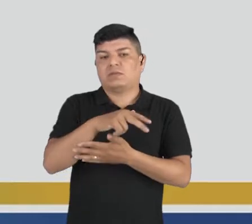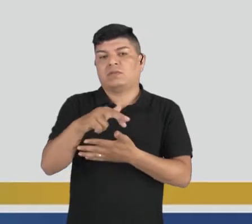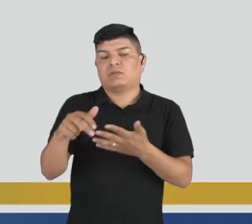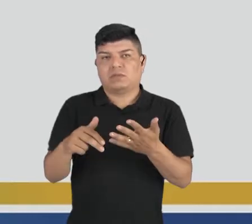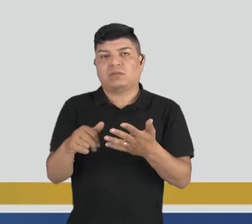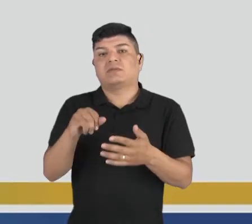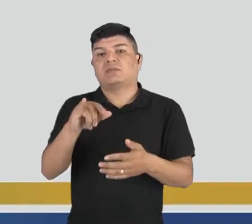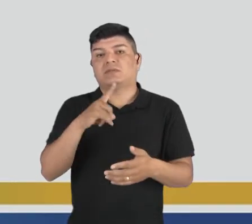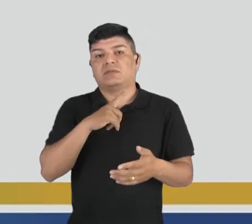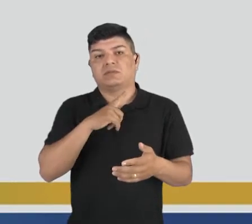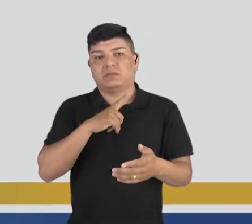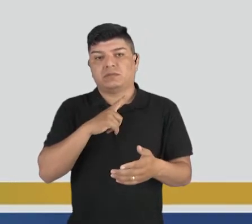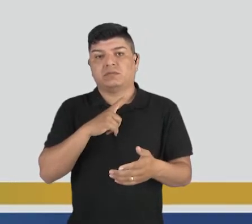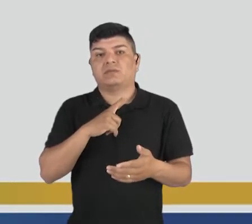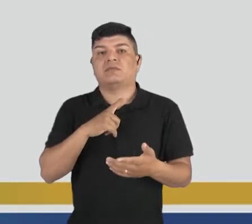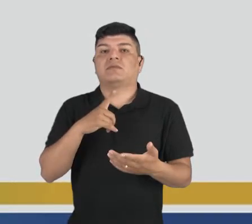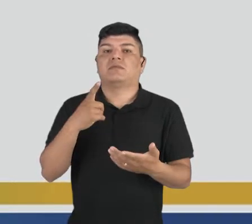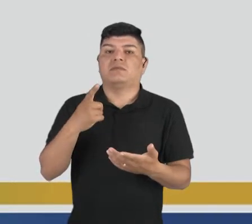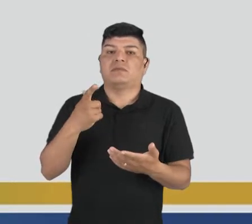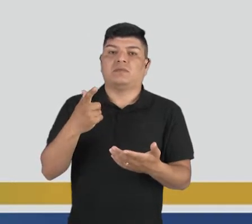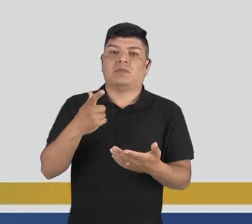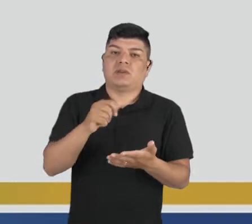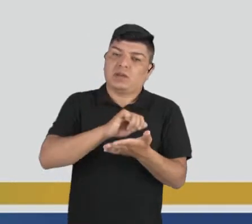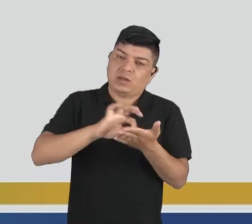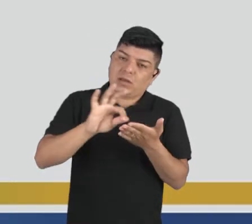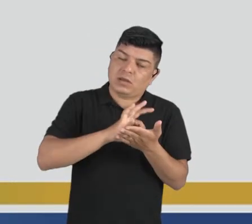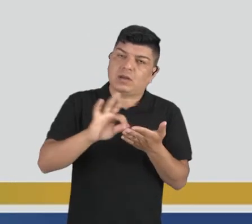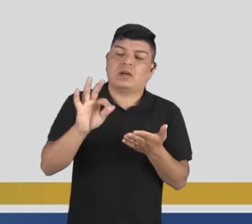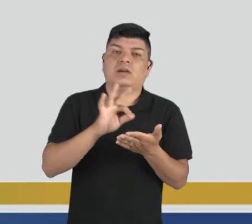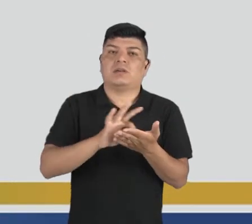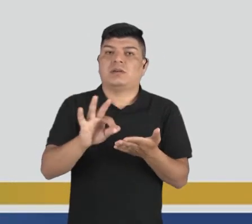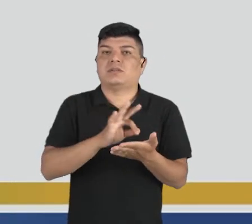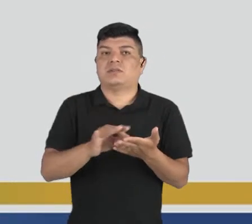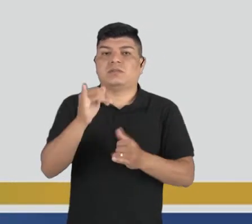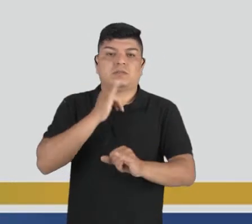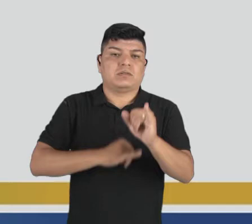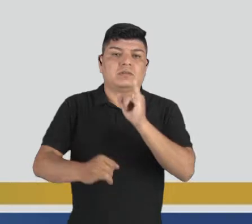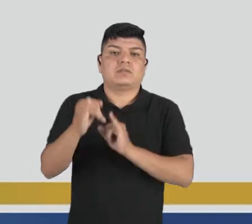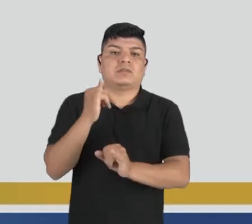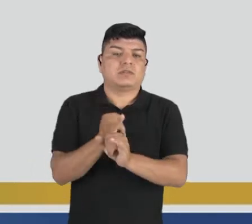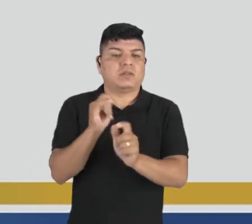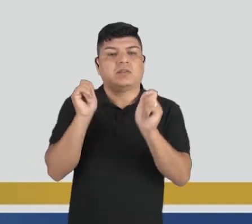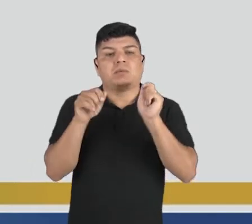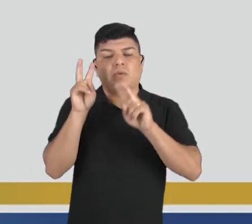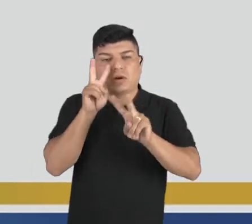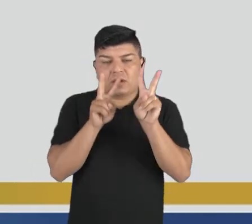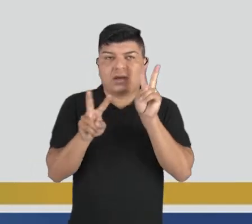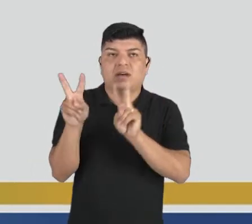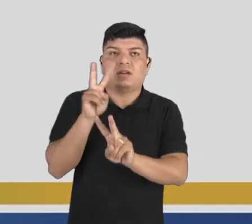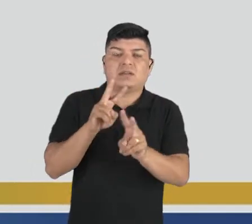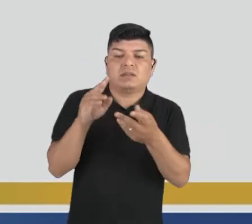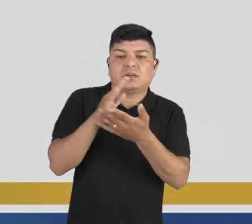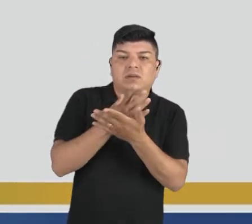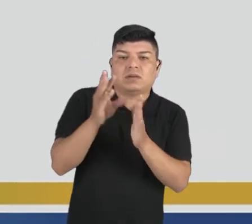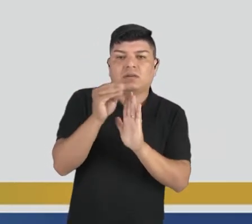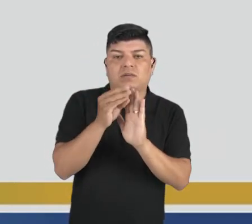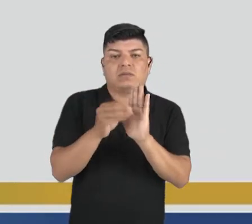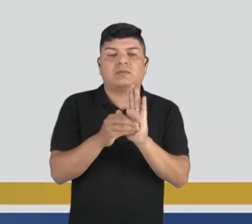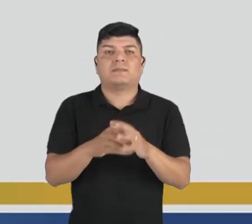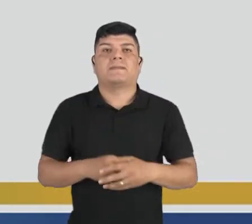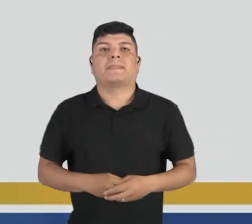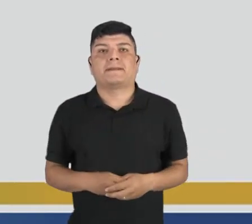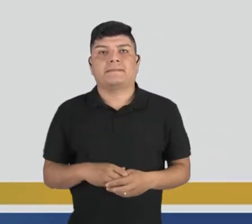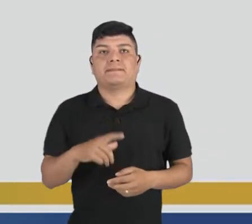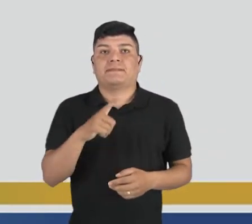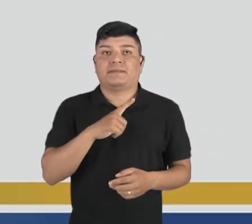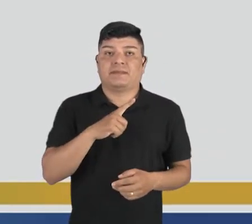do mundo, né? Se você tiver uma assinatura ali, um pacote de internet ali que lhe permita visualizar determinado conteúdo.